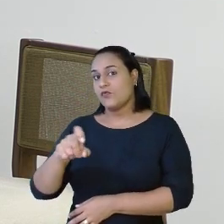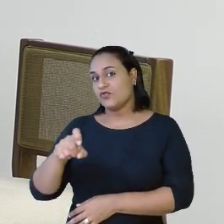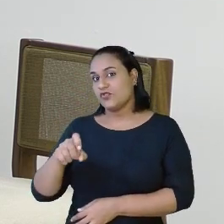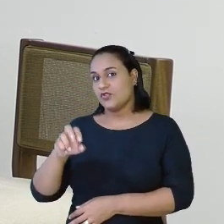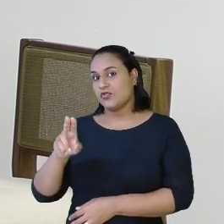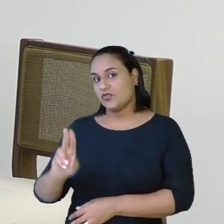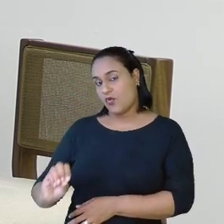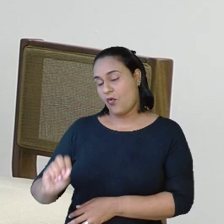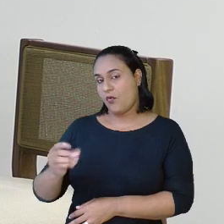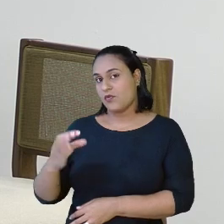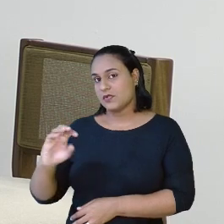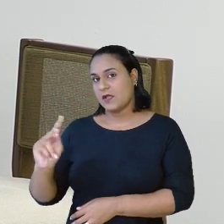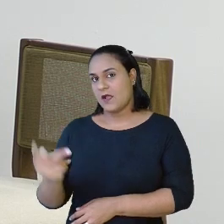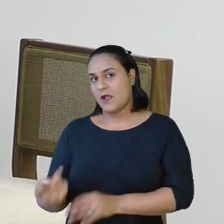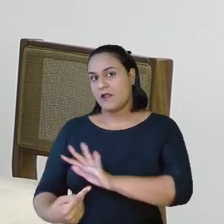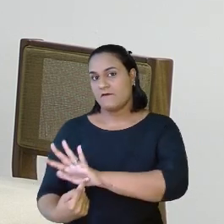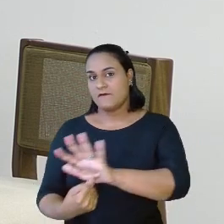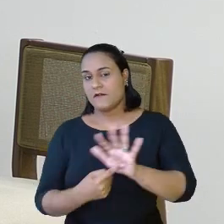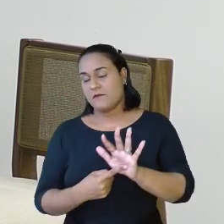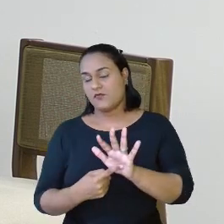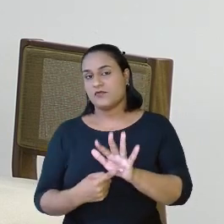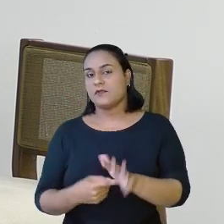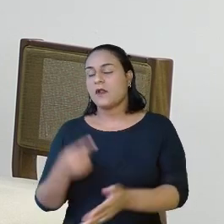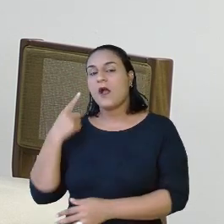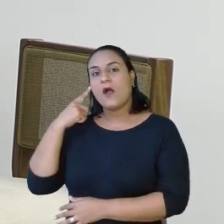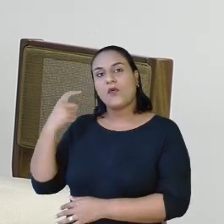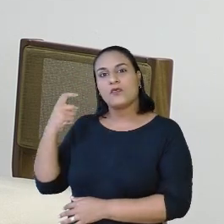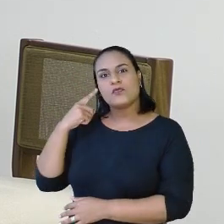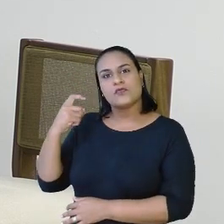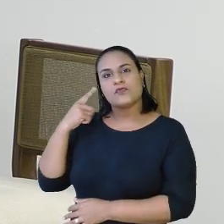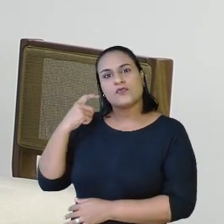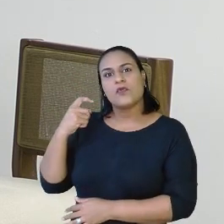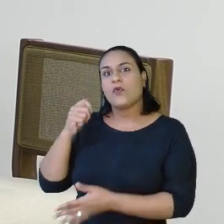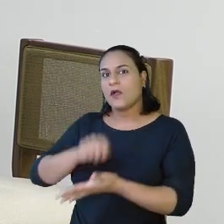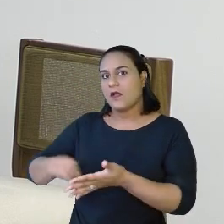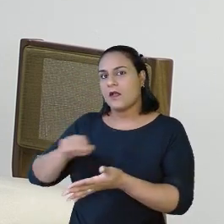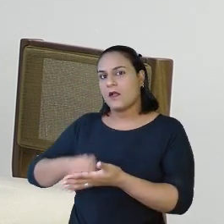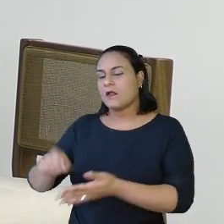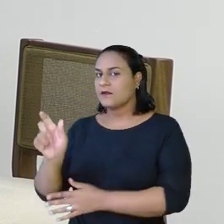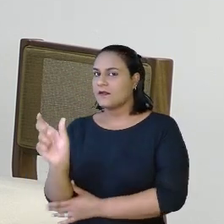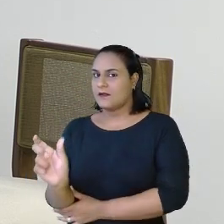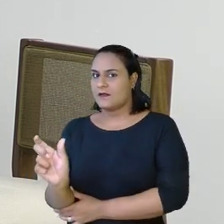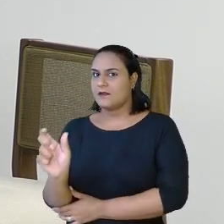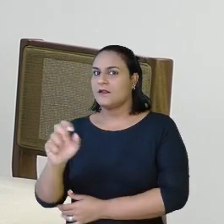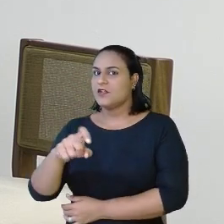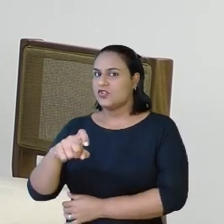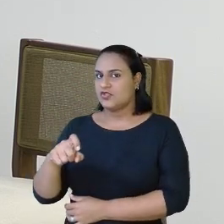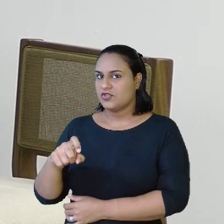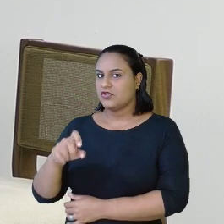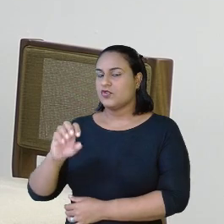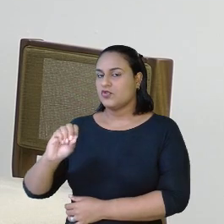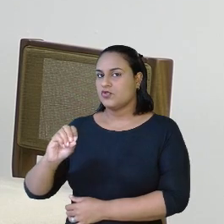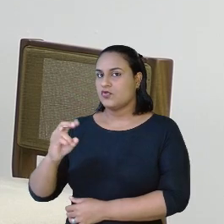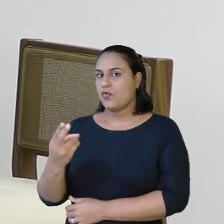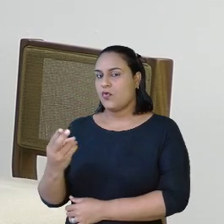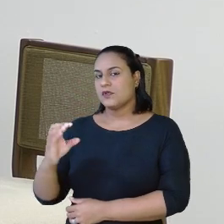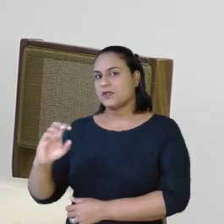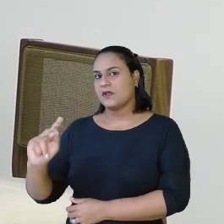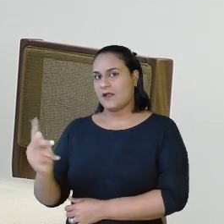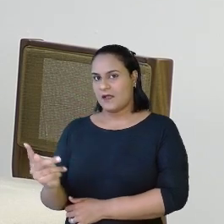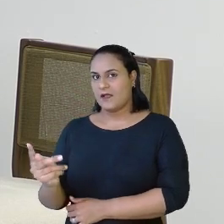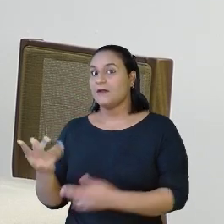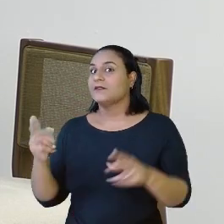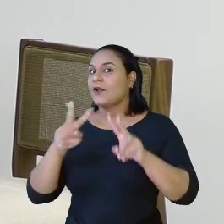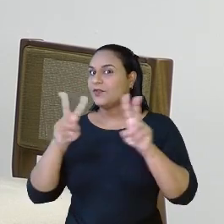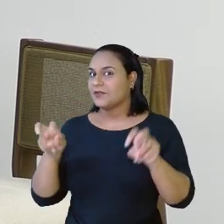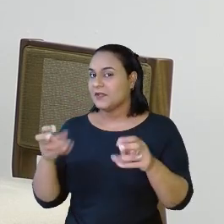vai destacar esse som e essa letrinha, o X ou dígrafo CH, que é o que nós estamos trabalhando